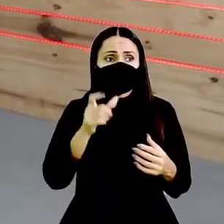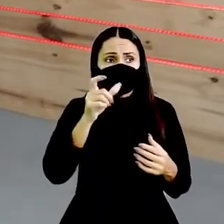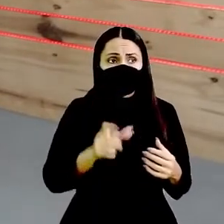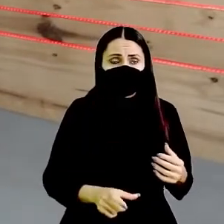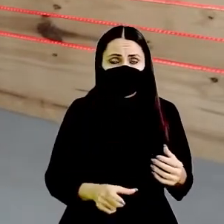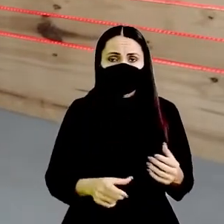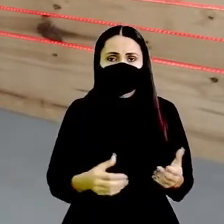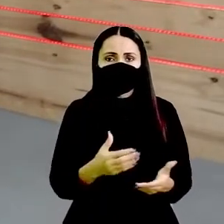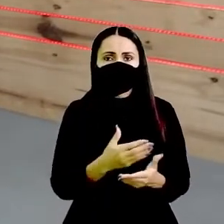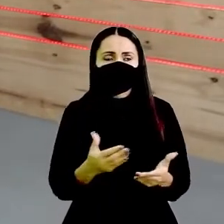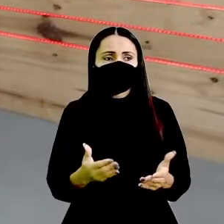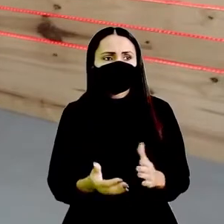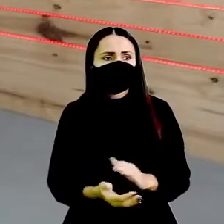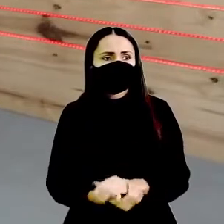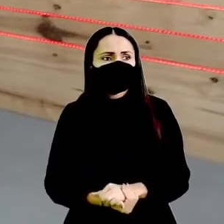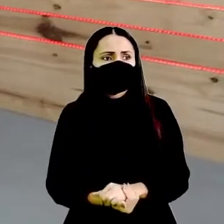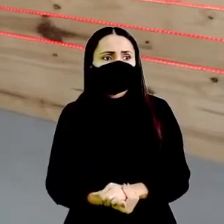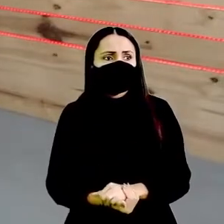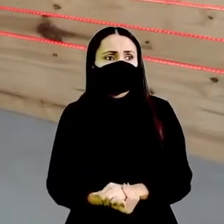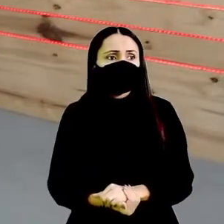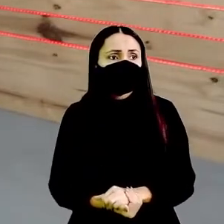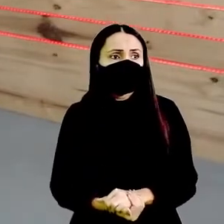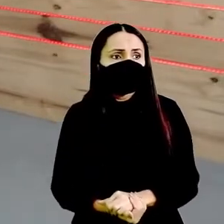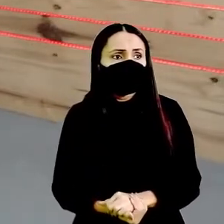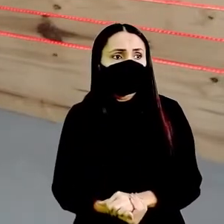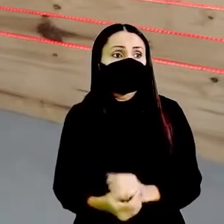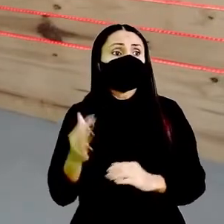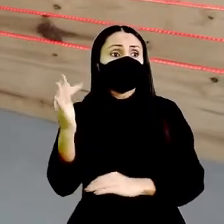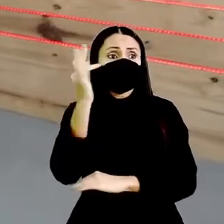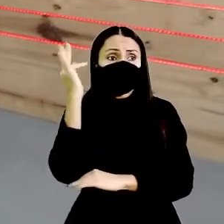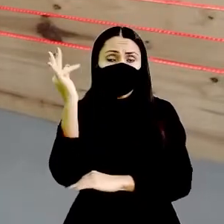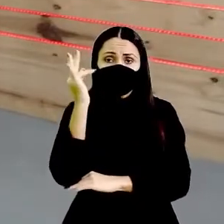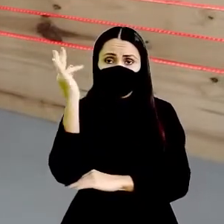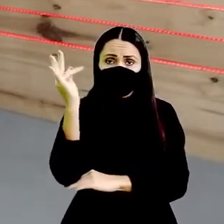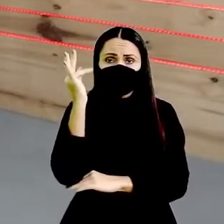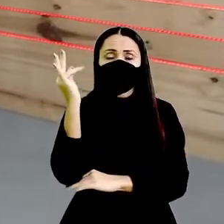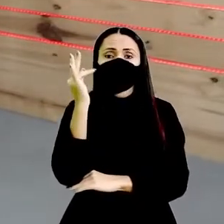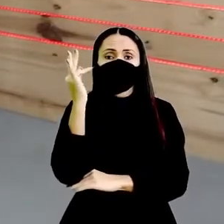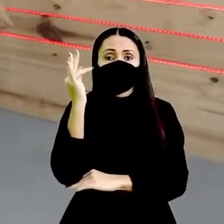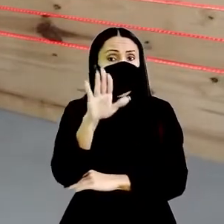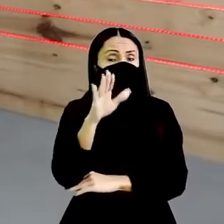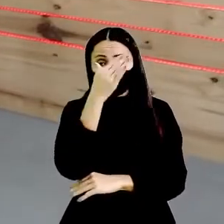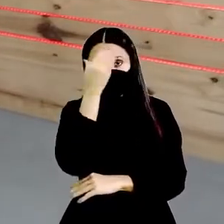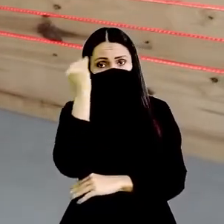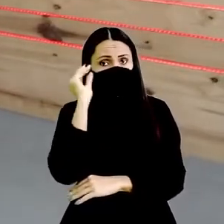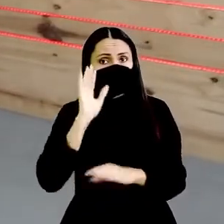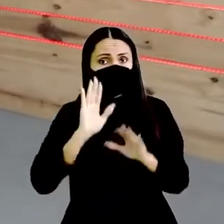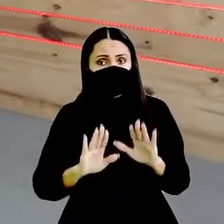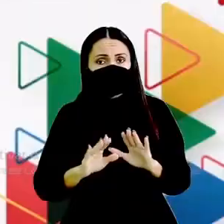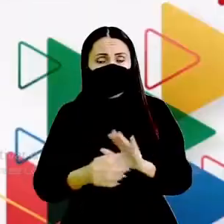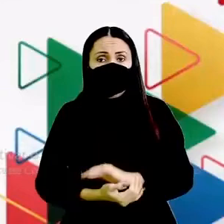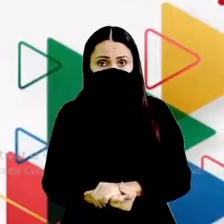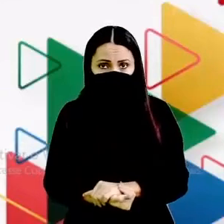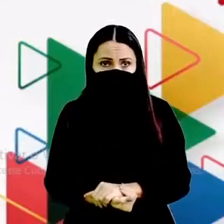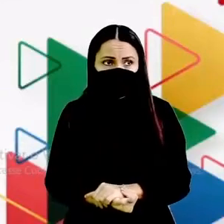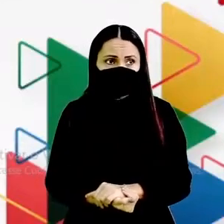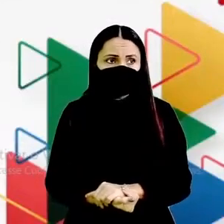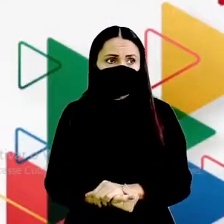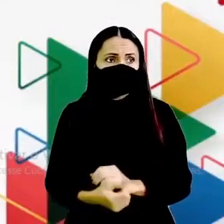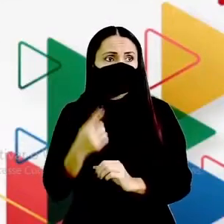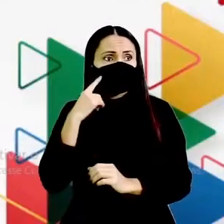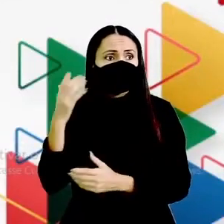linguagem, viu? Pode uma abraçar. linguagem formal. Isso. Não se esqueçam disso. Simbora, Para- meu filho, se não dá tempo, não adiante. Olha lá,